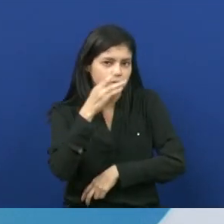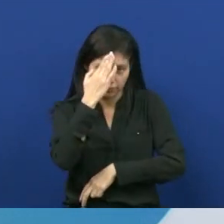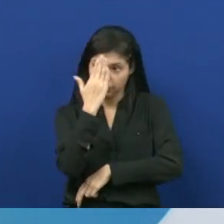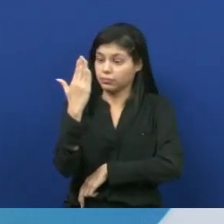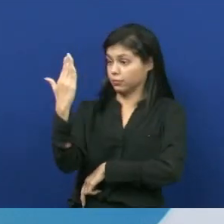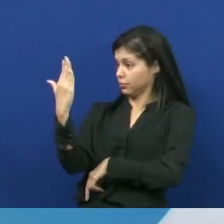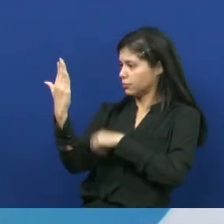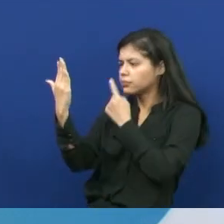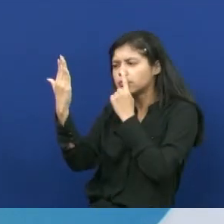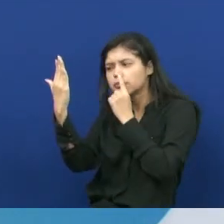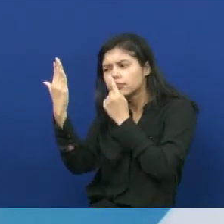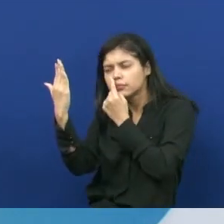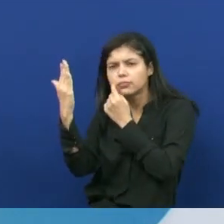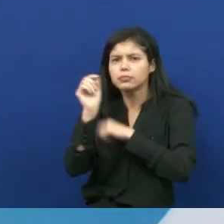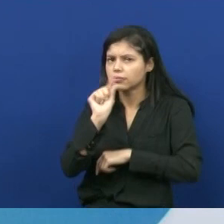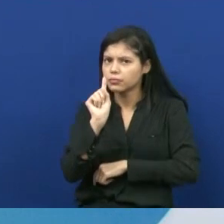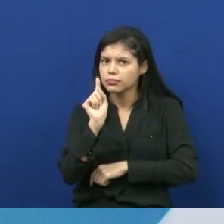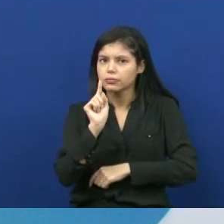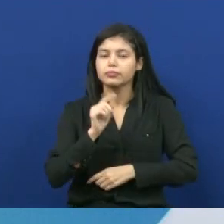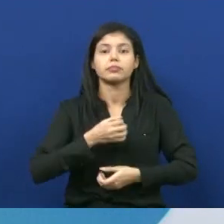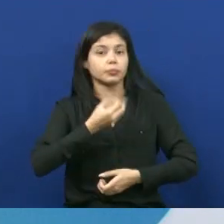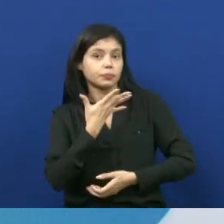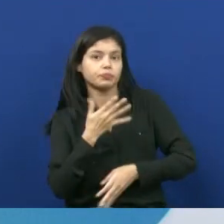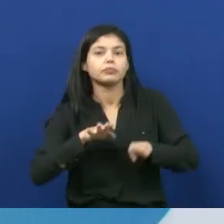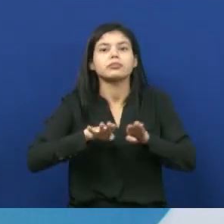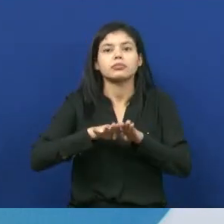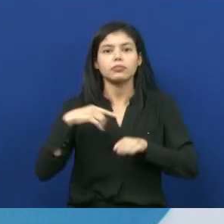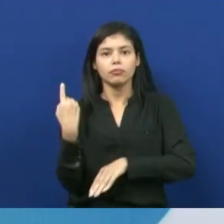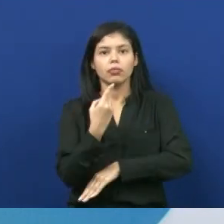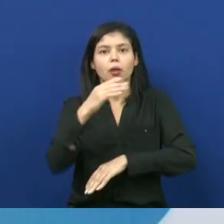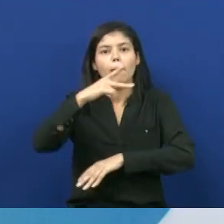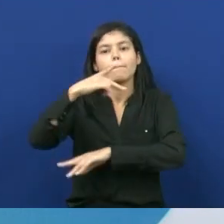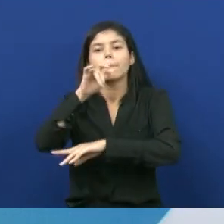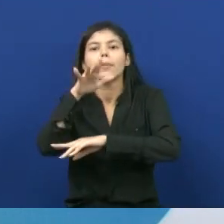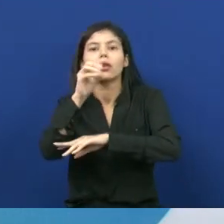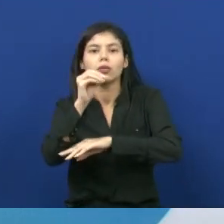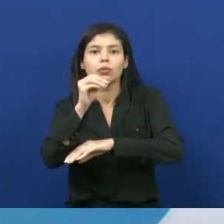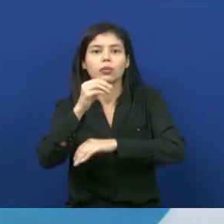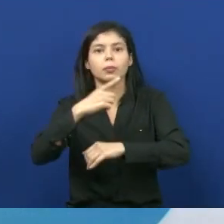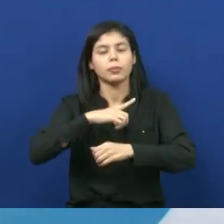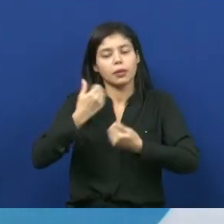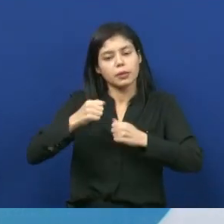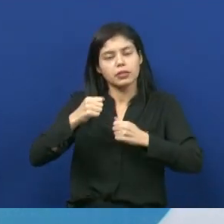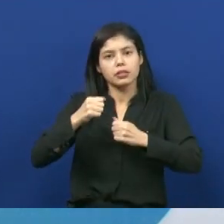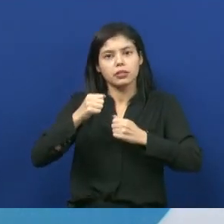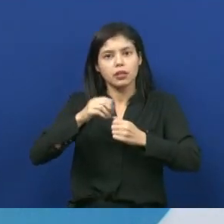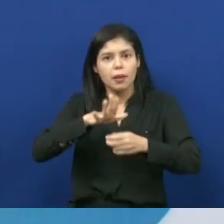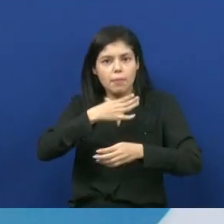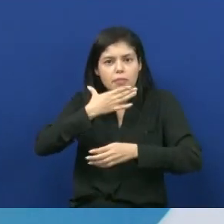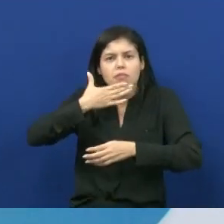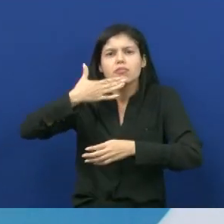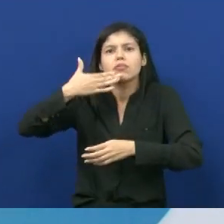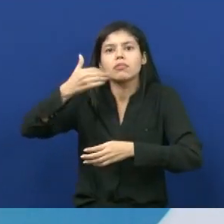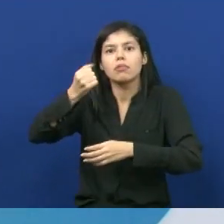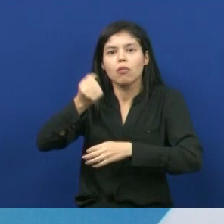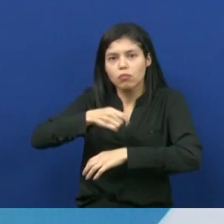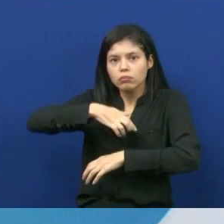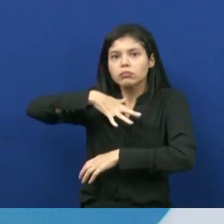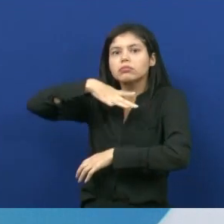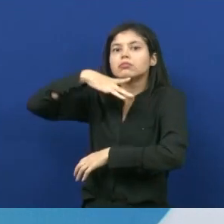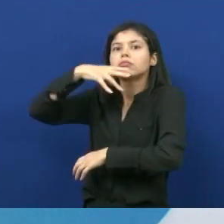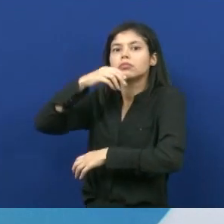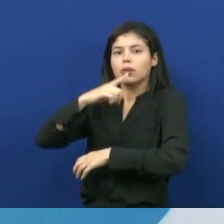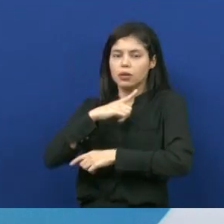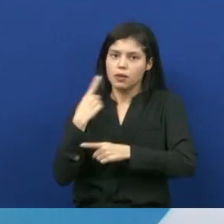espelho? Bom, esses pelos, eles servem para fazer uma primeira filtragem do ar que nós